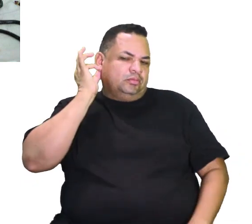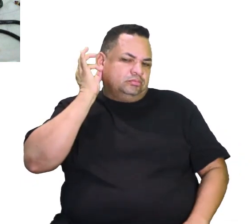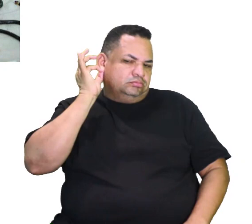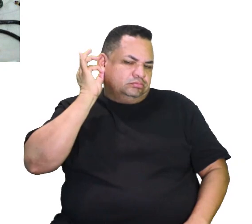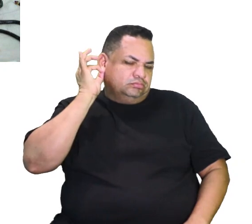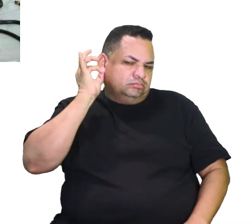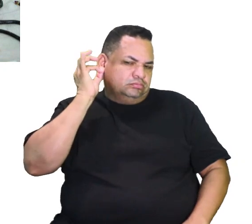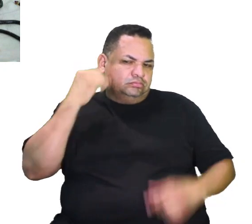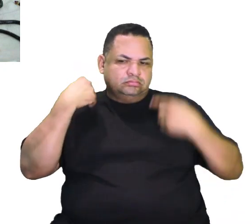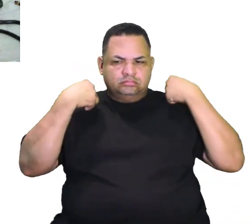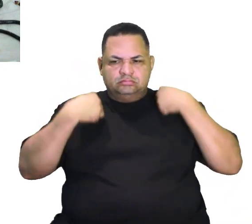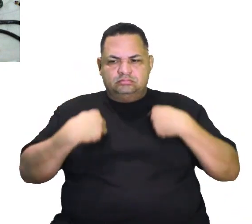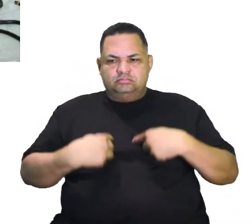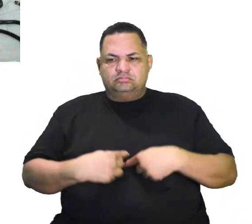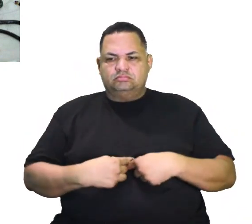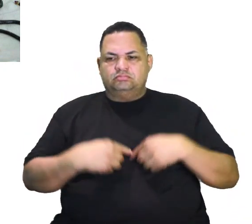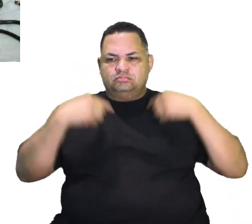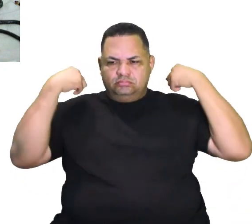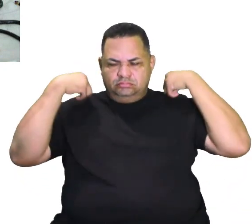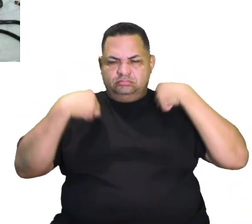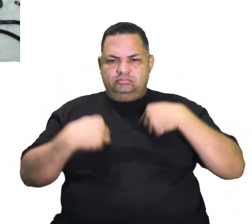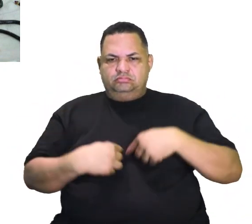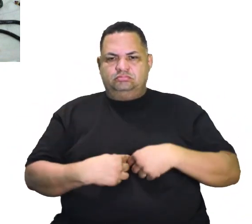brincos, colares,